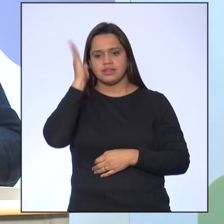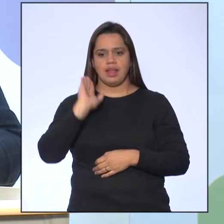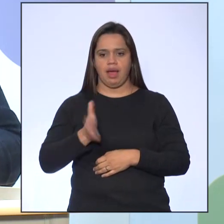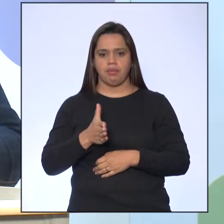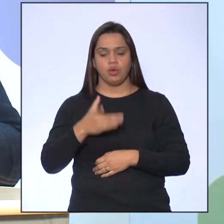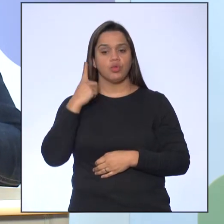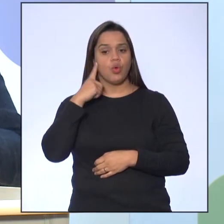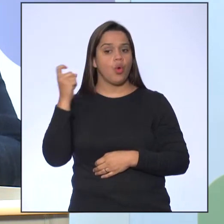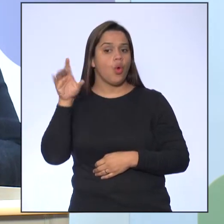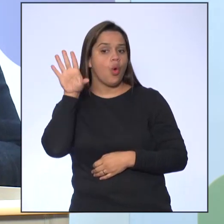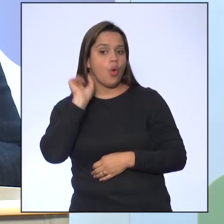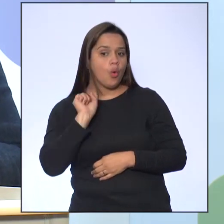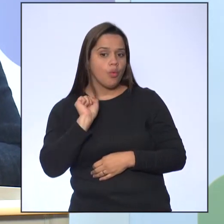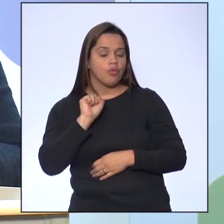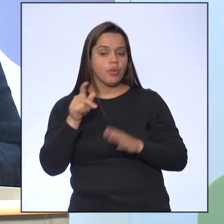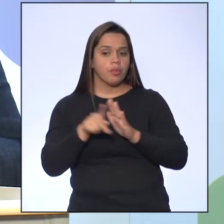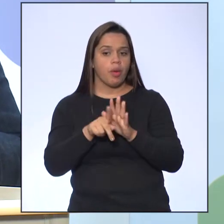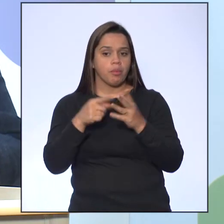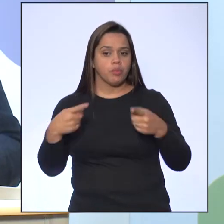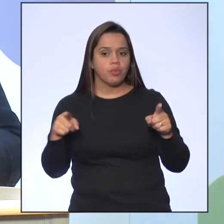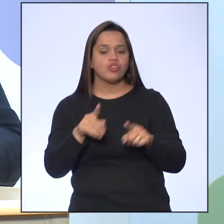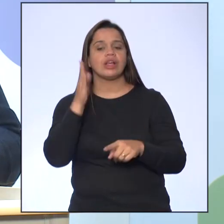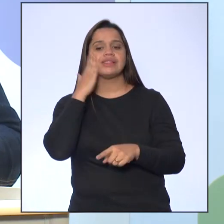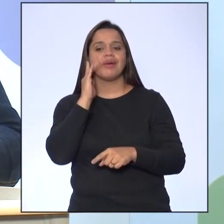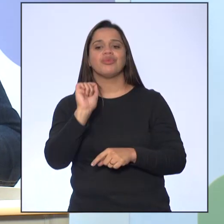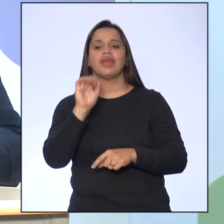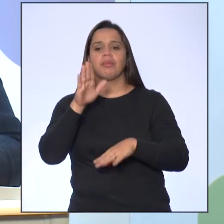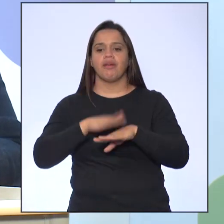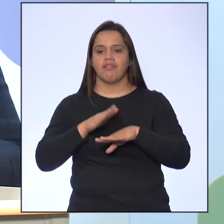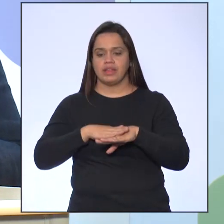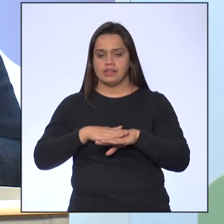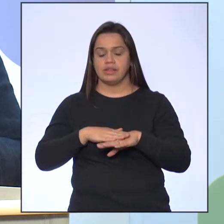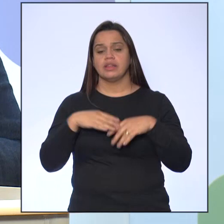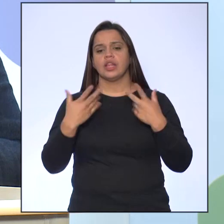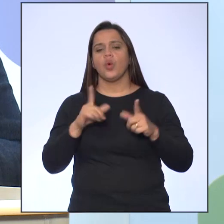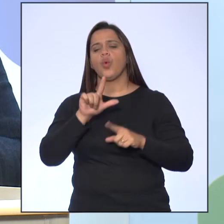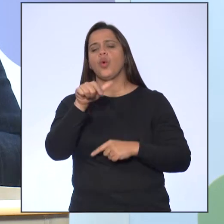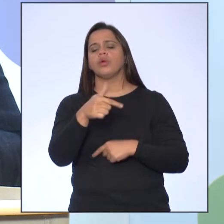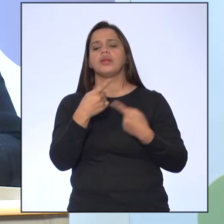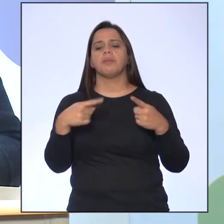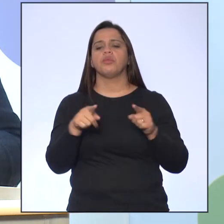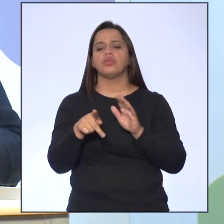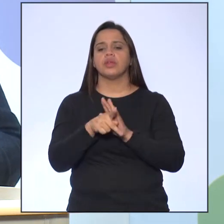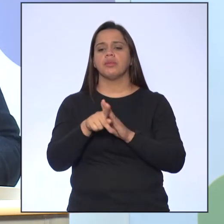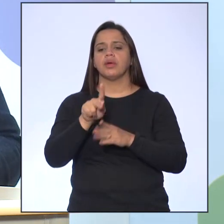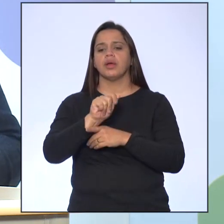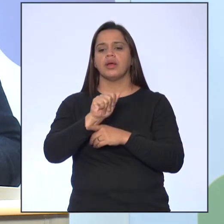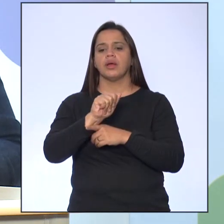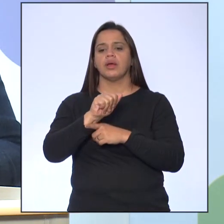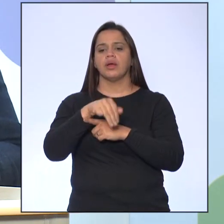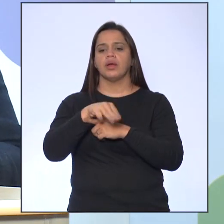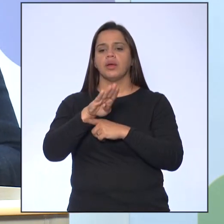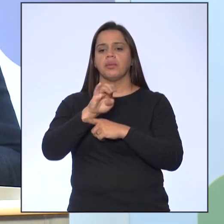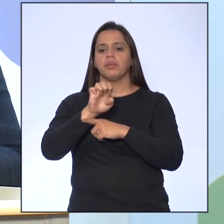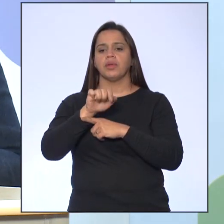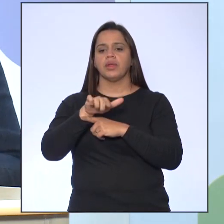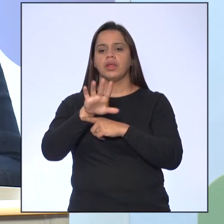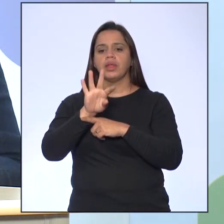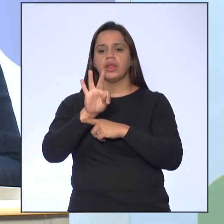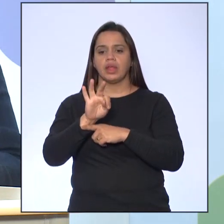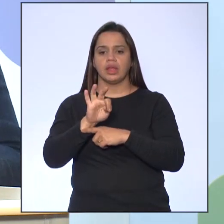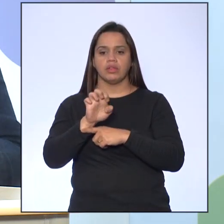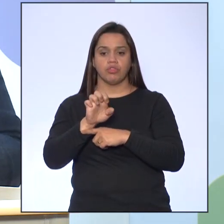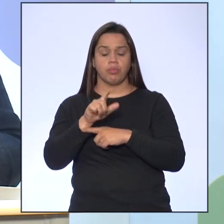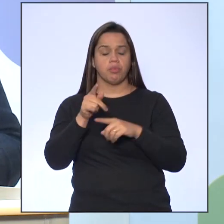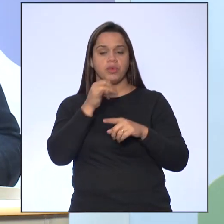música ambiente, ela serve justamente para isso. Outros exemplos de música ambiente. Aquela música que colocam para você, quando te colocam no modo de